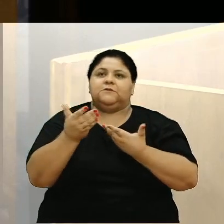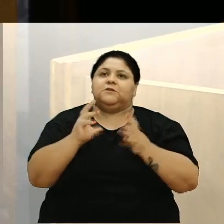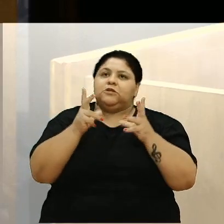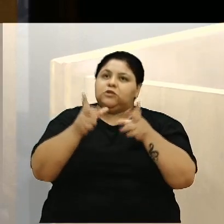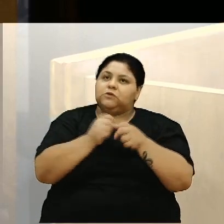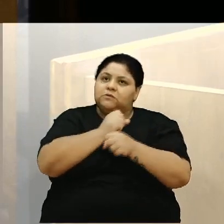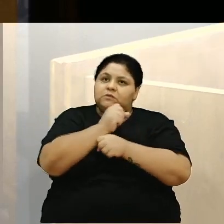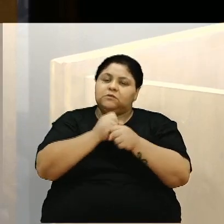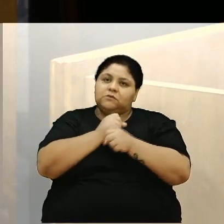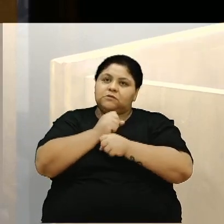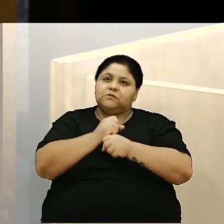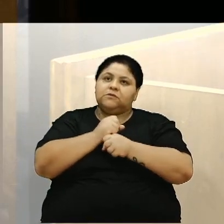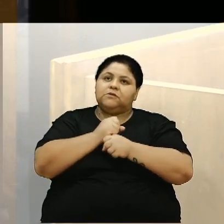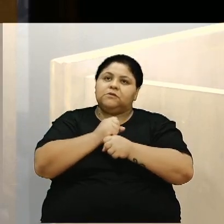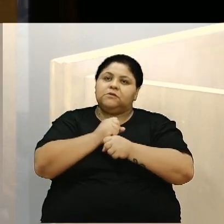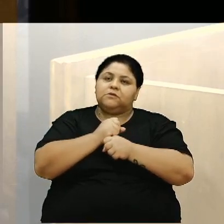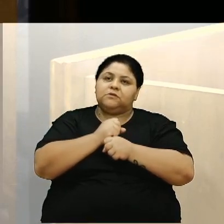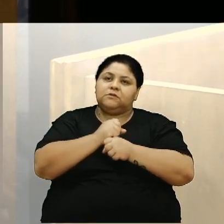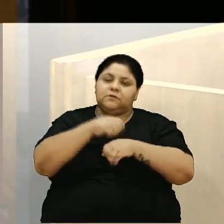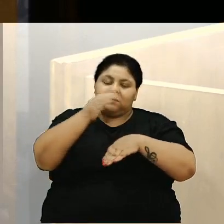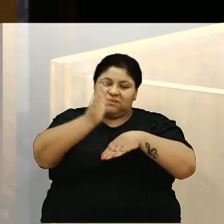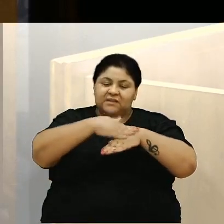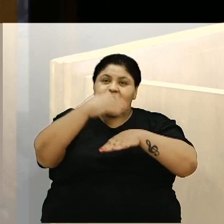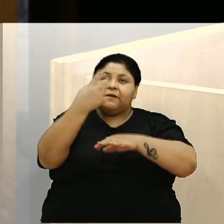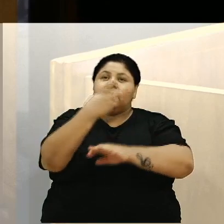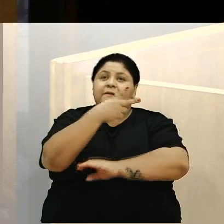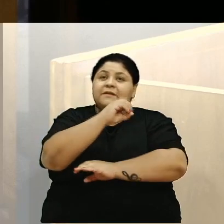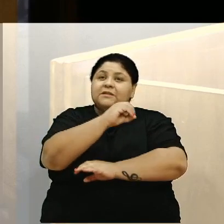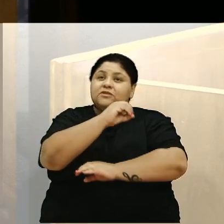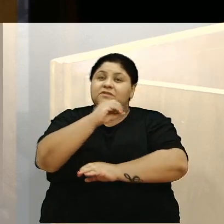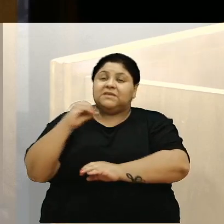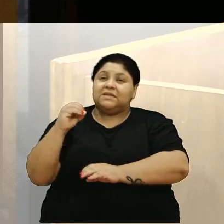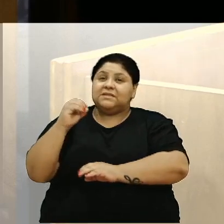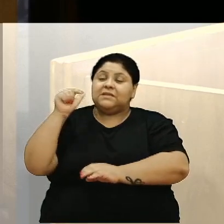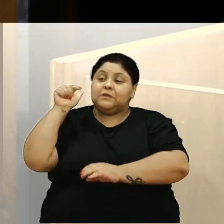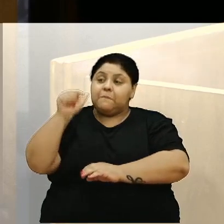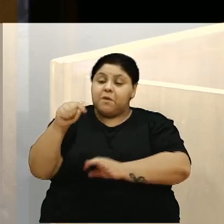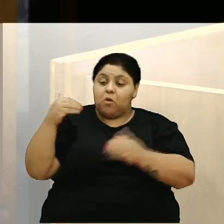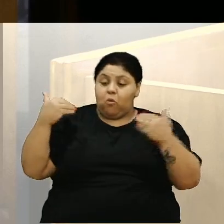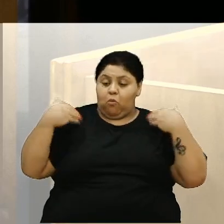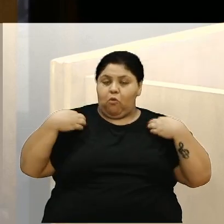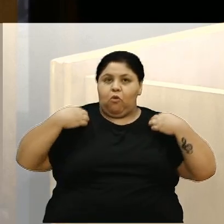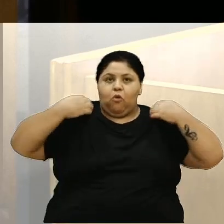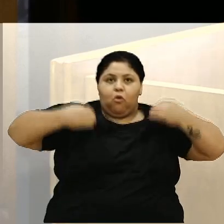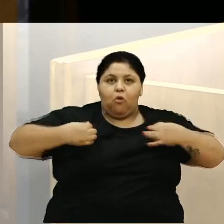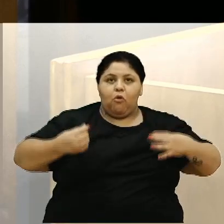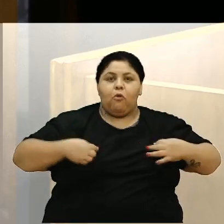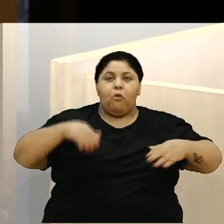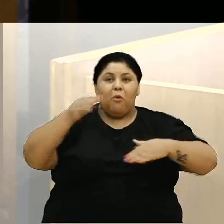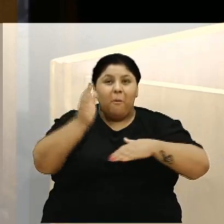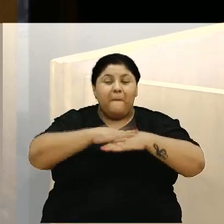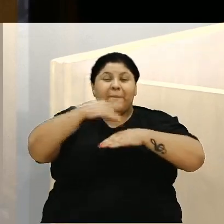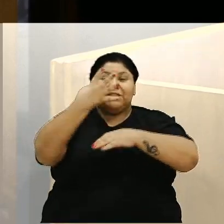anos nos proporciona mais de 200 mil peças. Nós já passamos de 4 milhões de